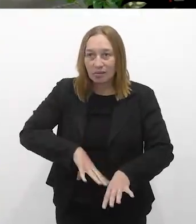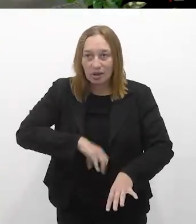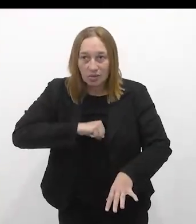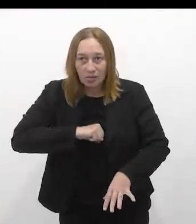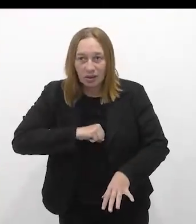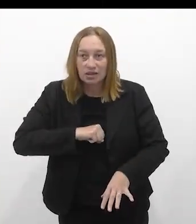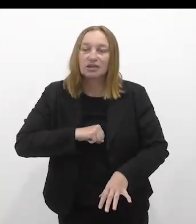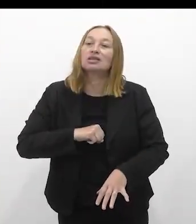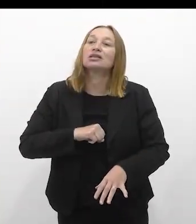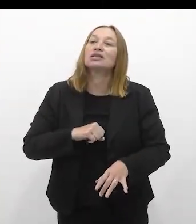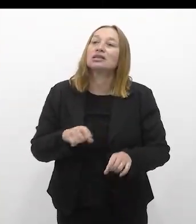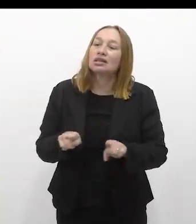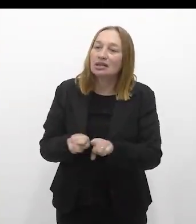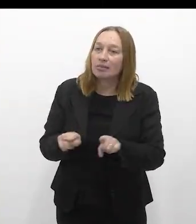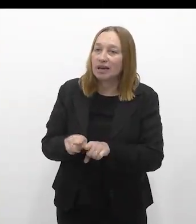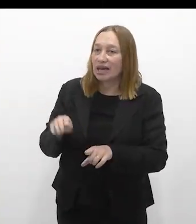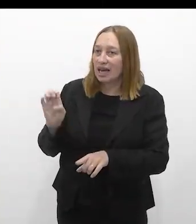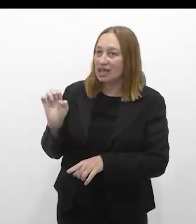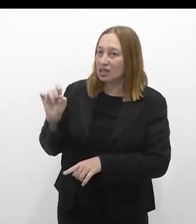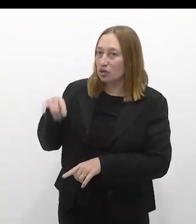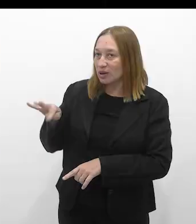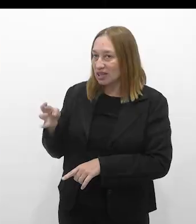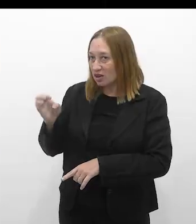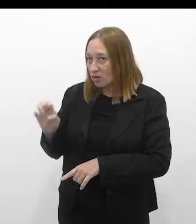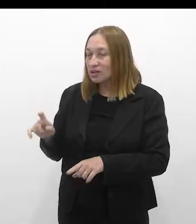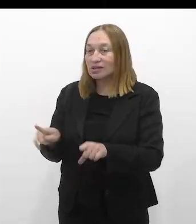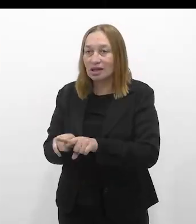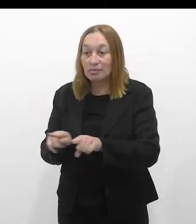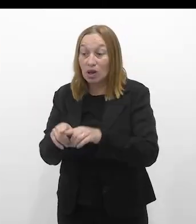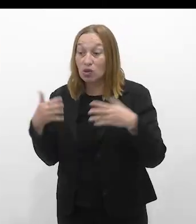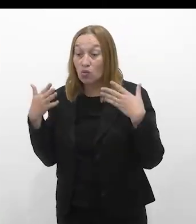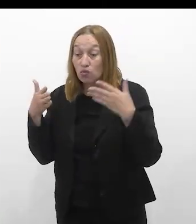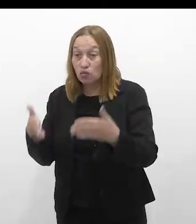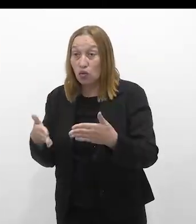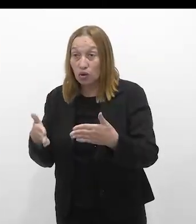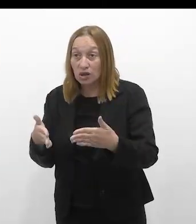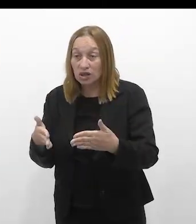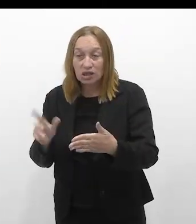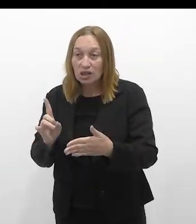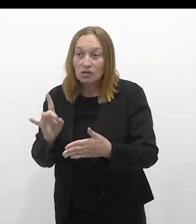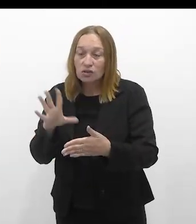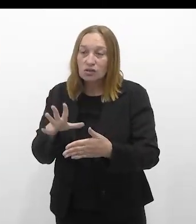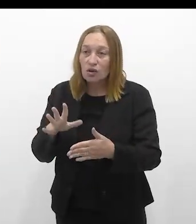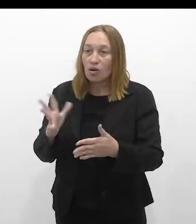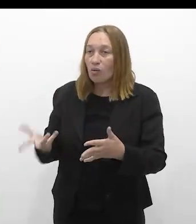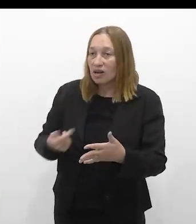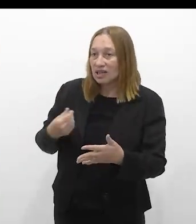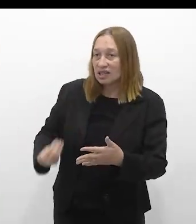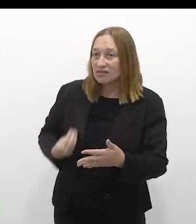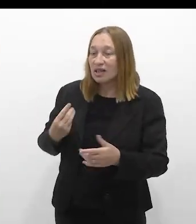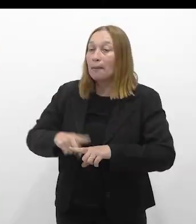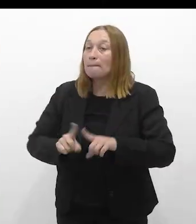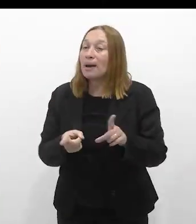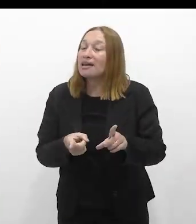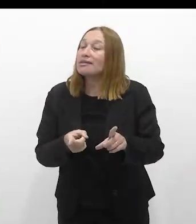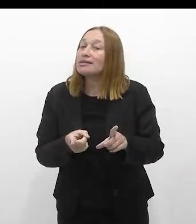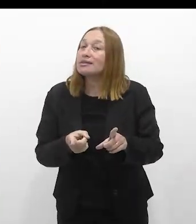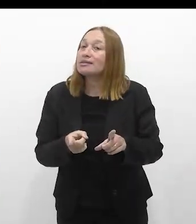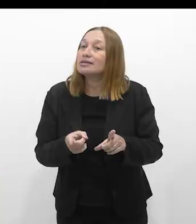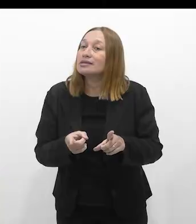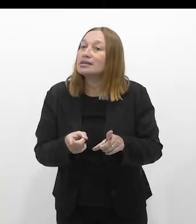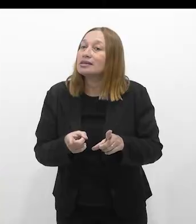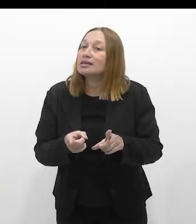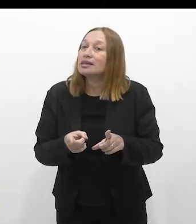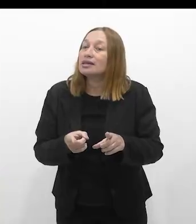Na menopausa, é melhorar a qualidade de vida. Na endometriose também. A gente tem um foco que é não só melhorar a qualidade de vida, mas